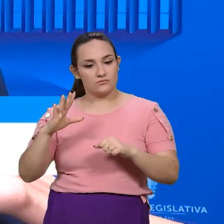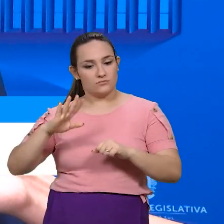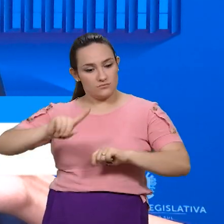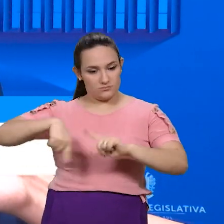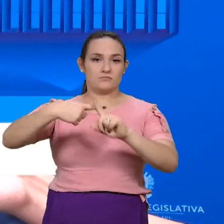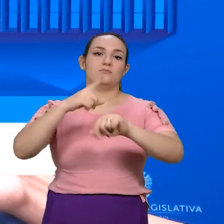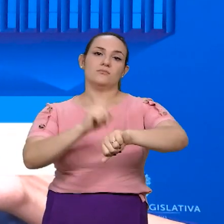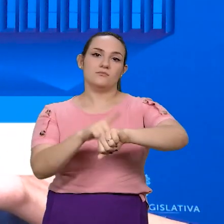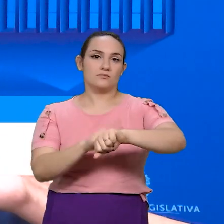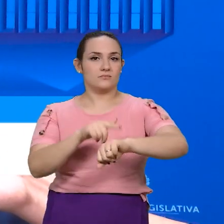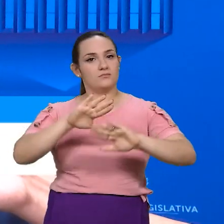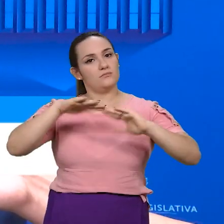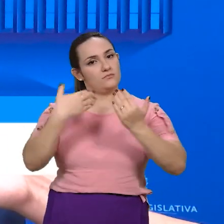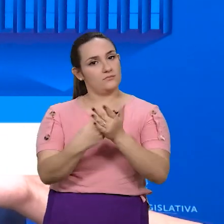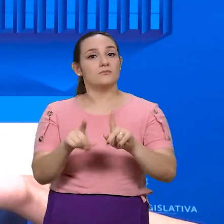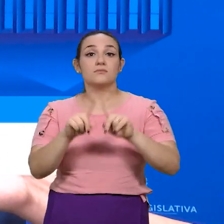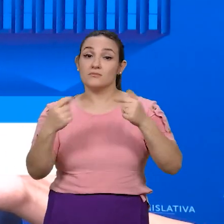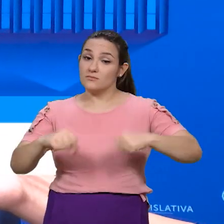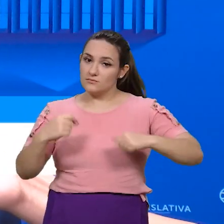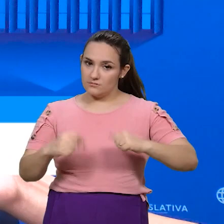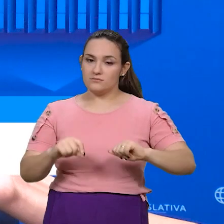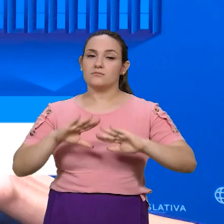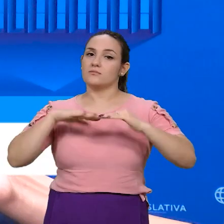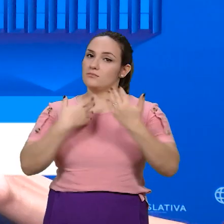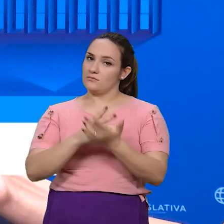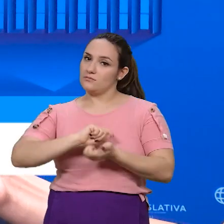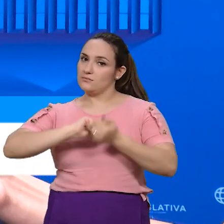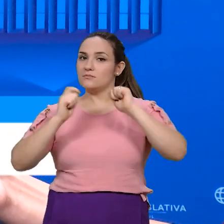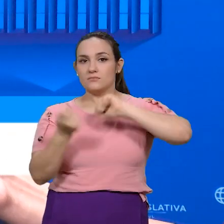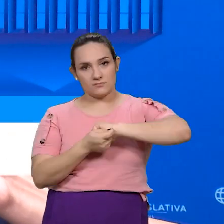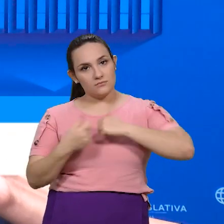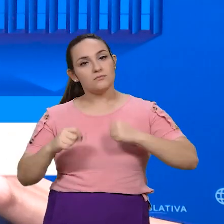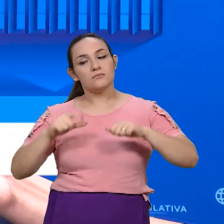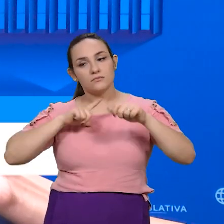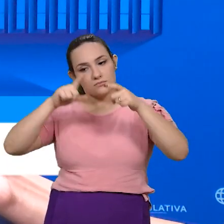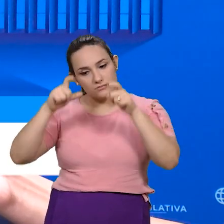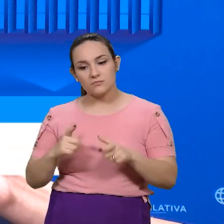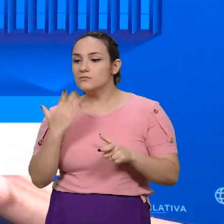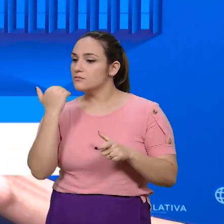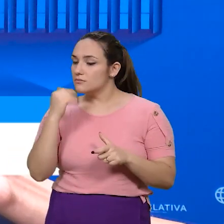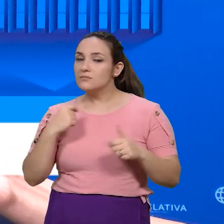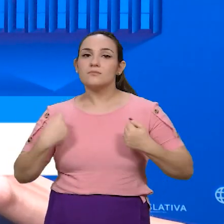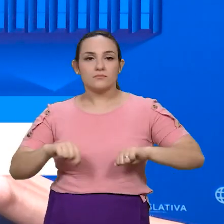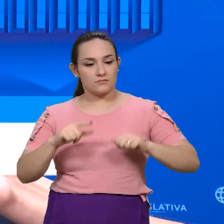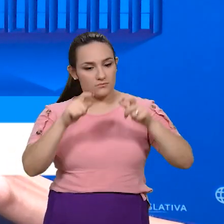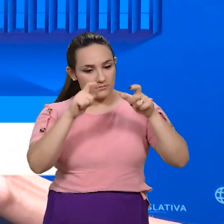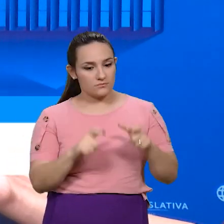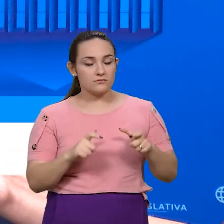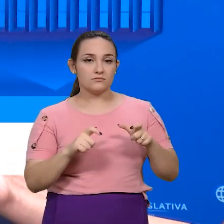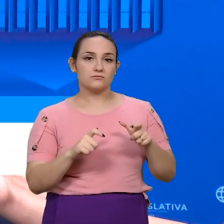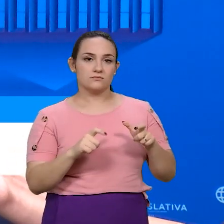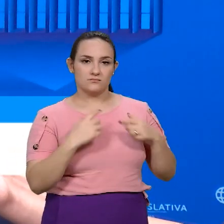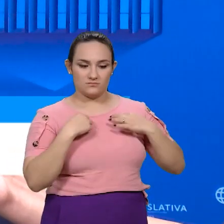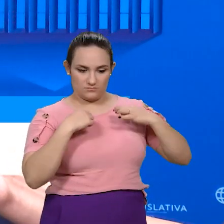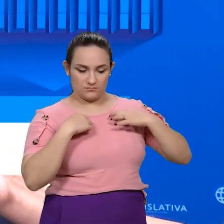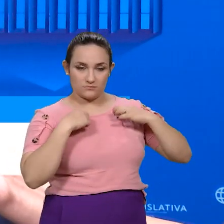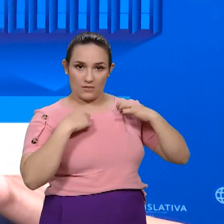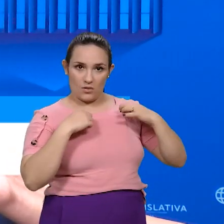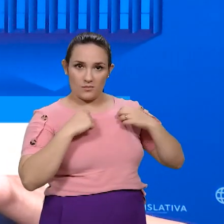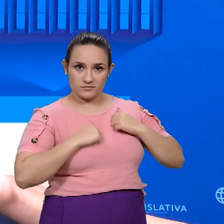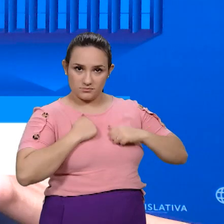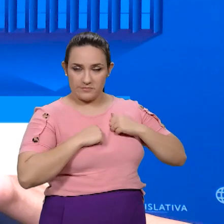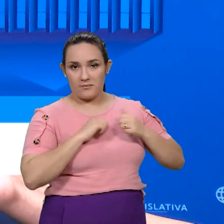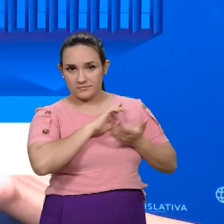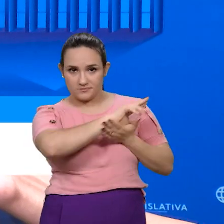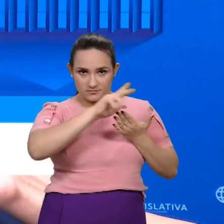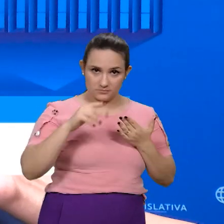só estender o tempo do aluno na escola, mas é preciso uma escola adaptada, tem que ter refeitório, né, tem que ter vestiário, tem que